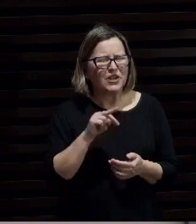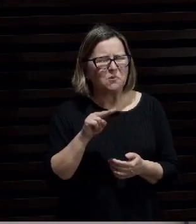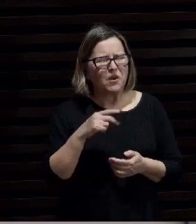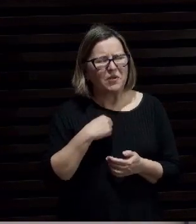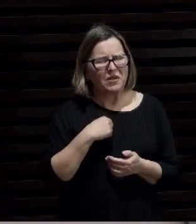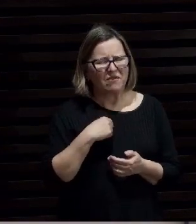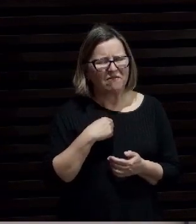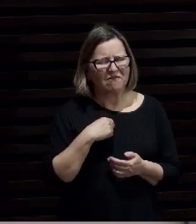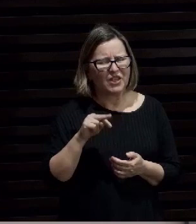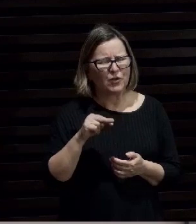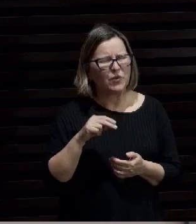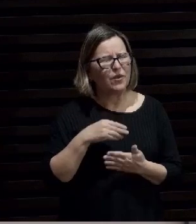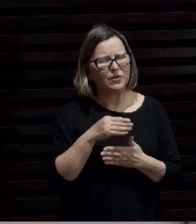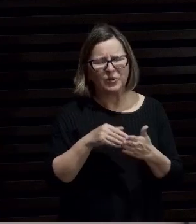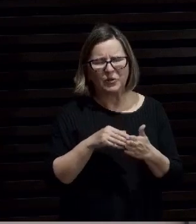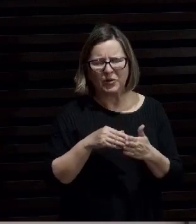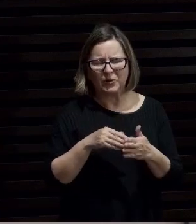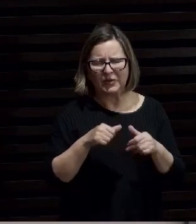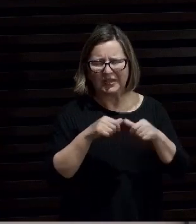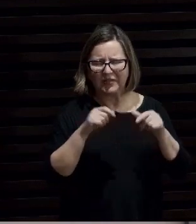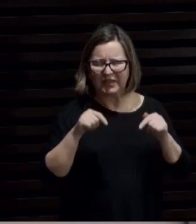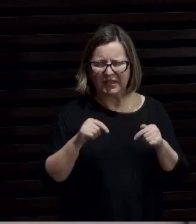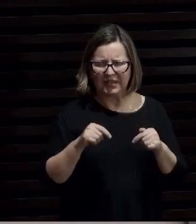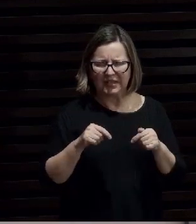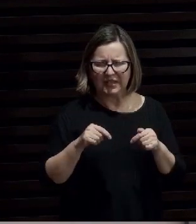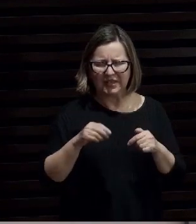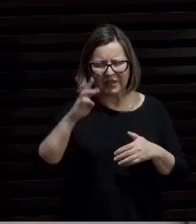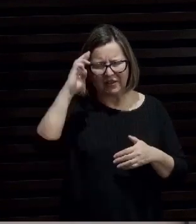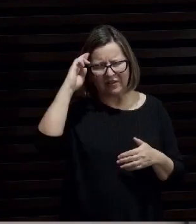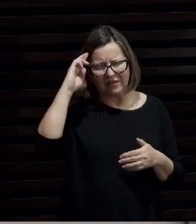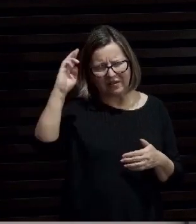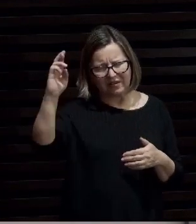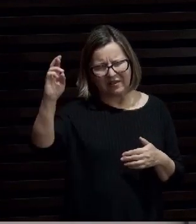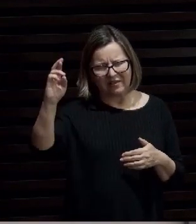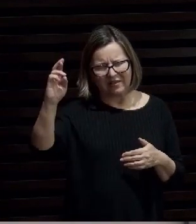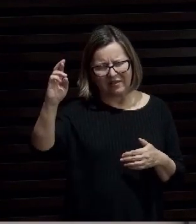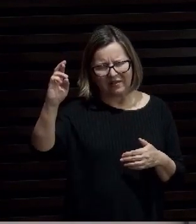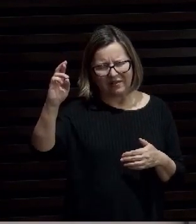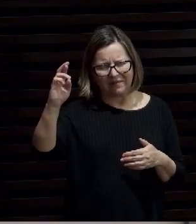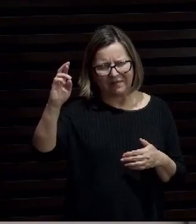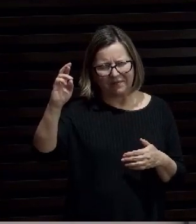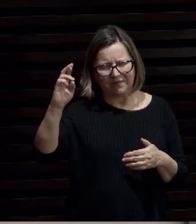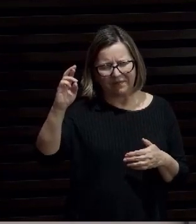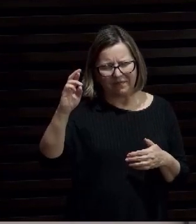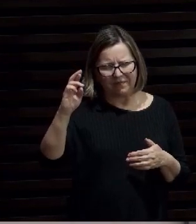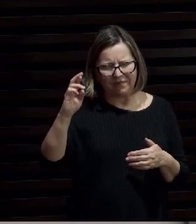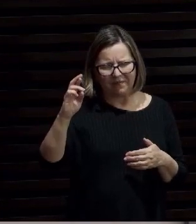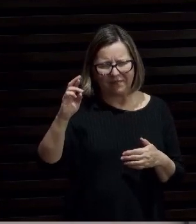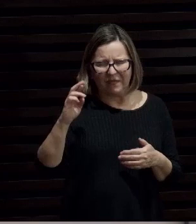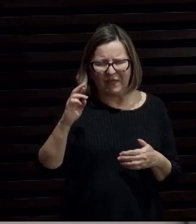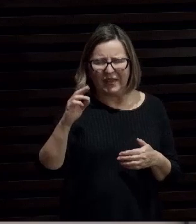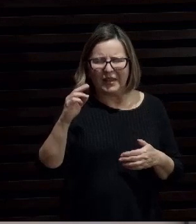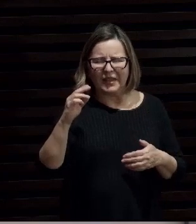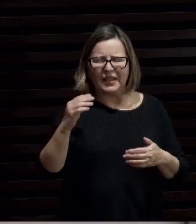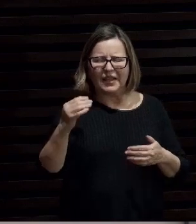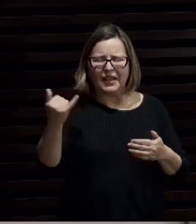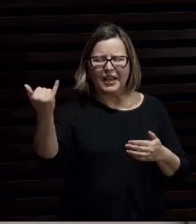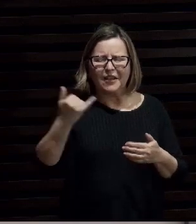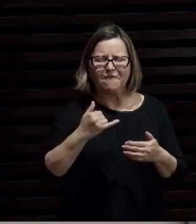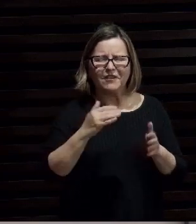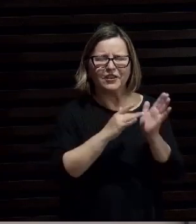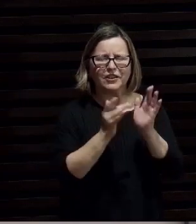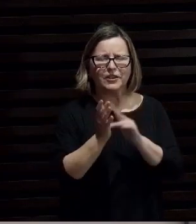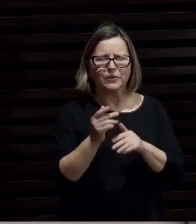estão aqui, o Senhor dá o teu filho para morrer daquela maneira, naquela cruz, em favor de